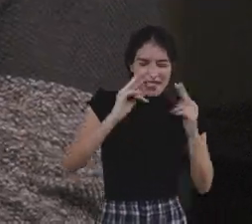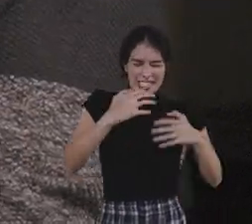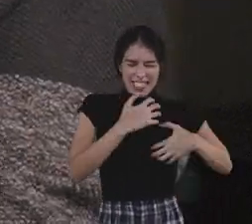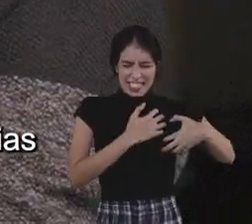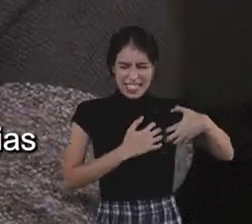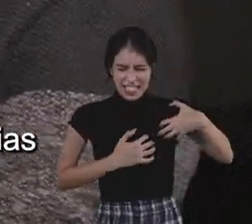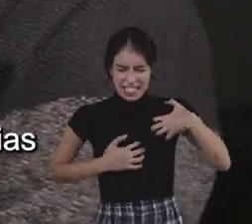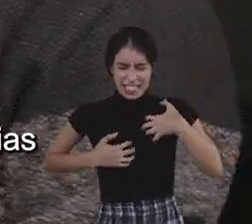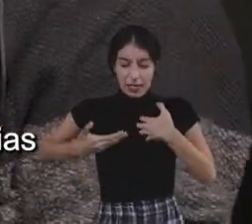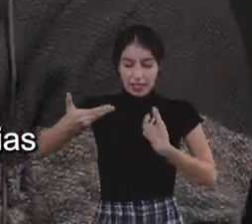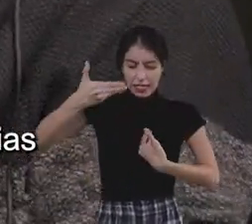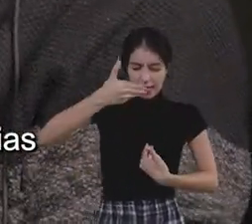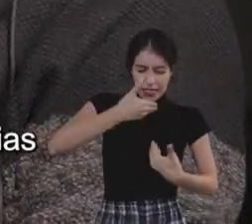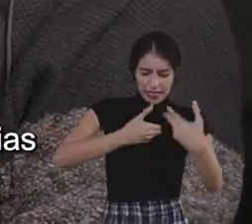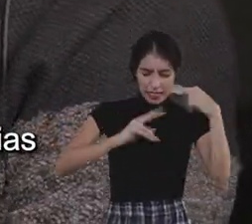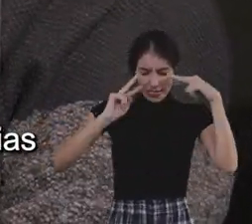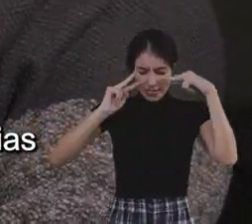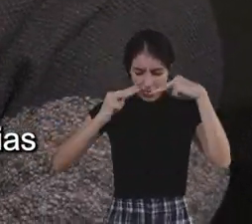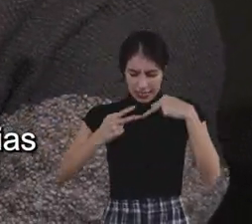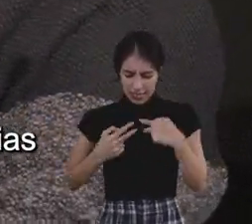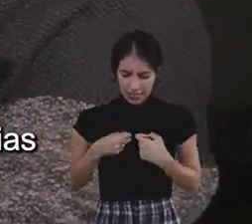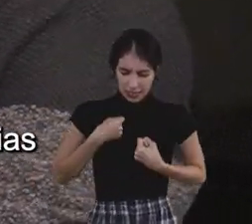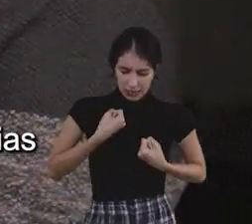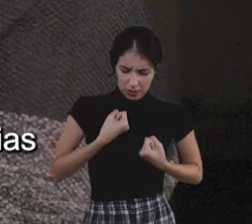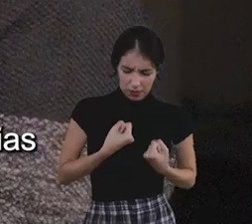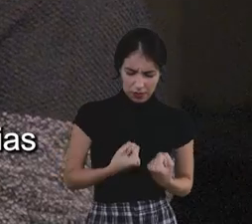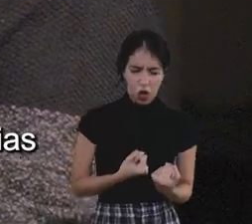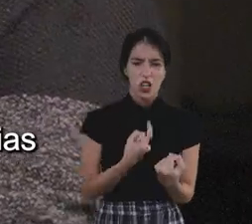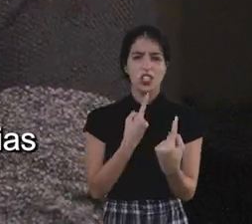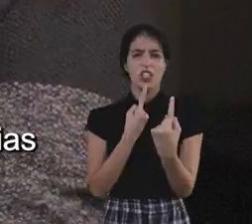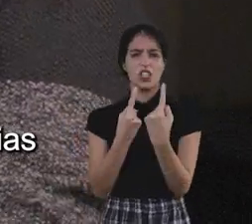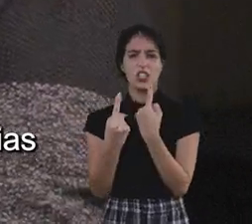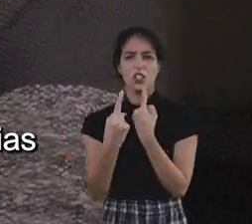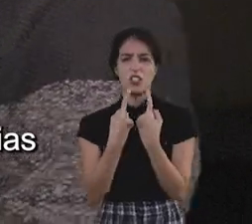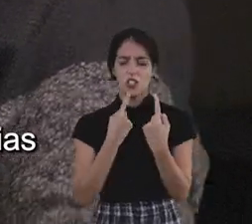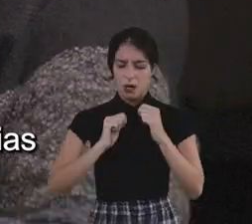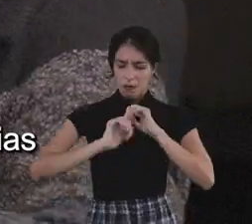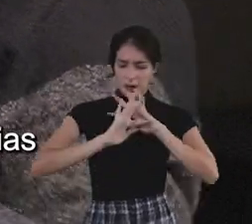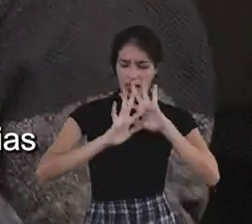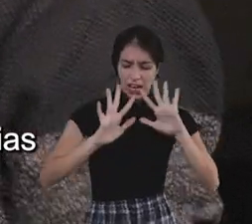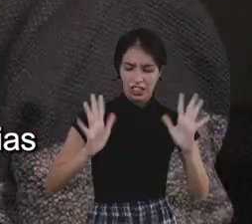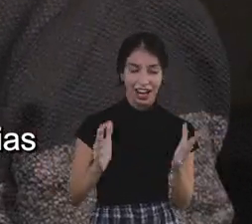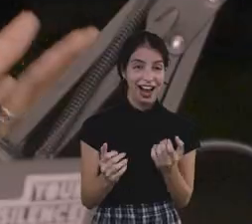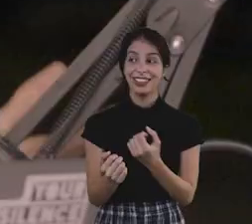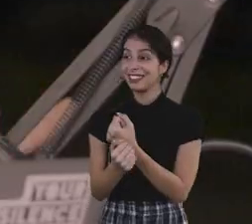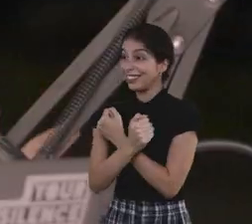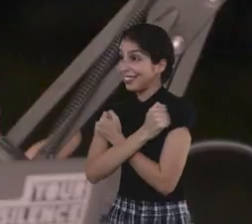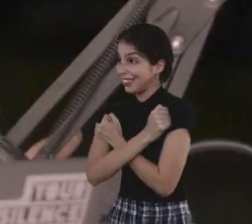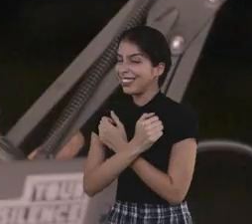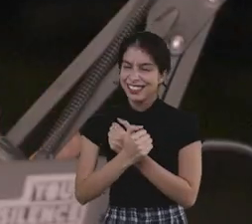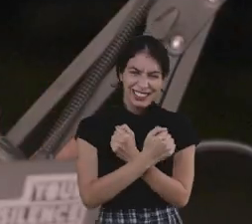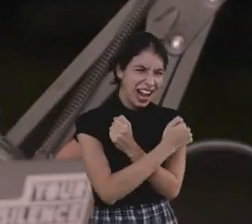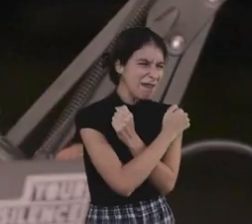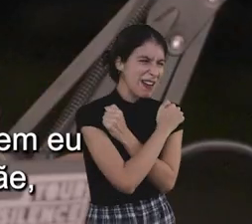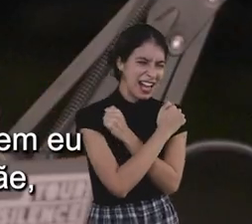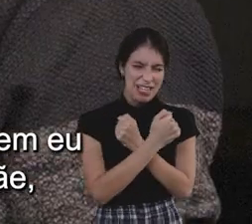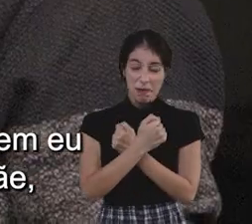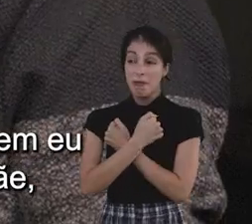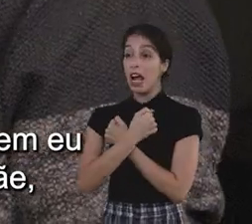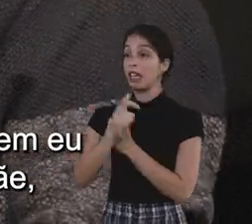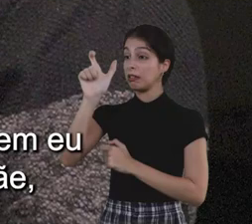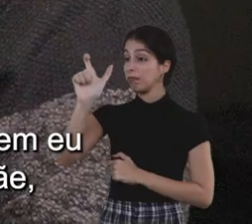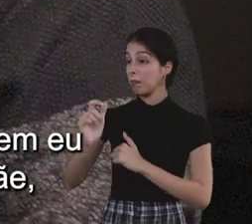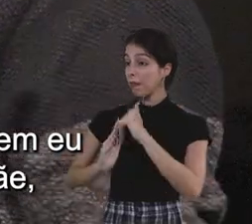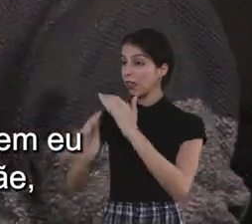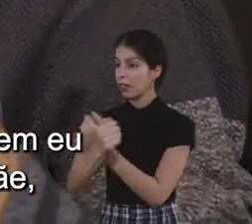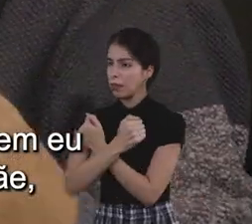10 eu já fiz tanta eh caminhada comigo mesmo em várias dimensões rece tantos abraços já recebi tantos